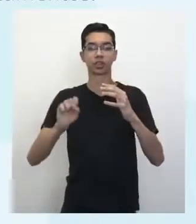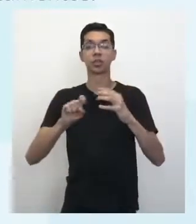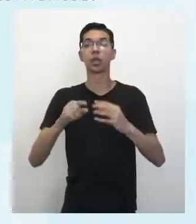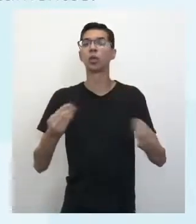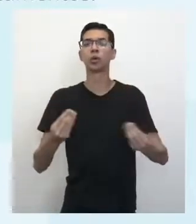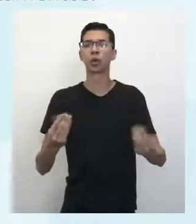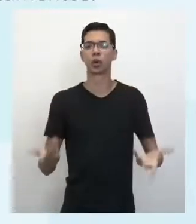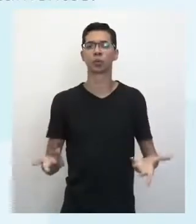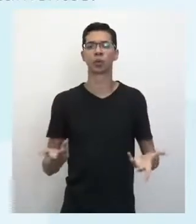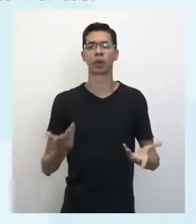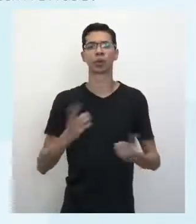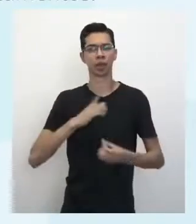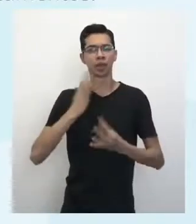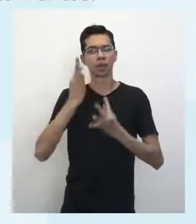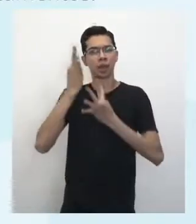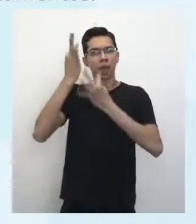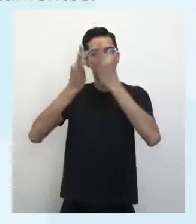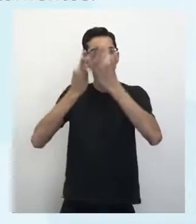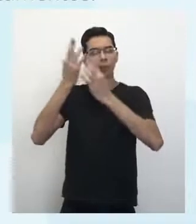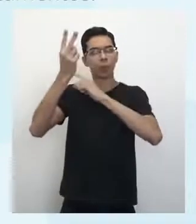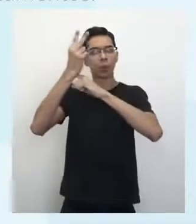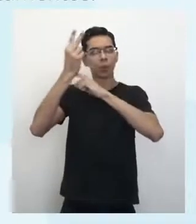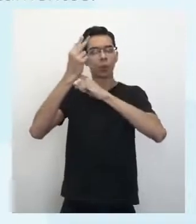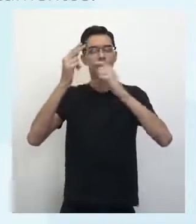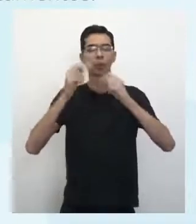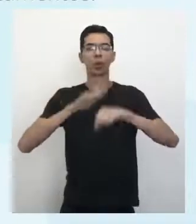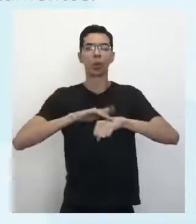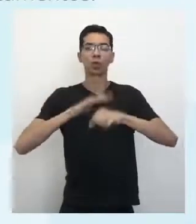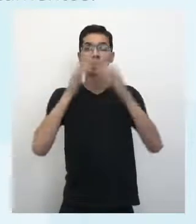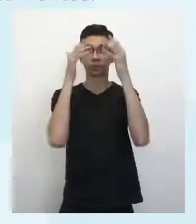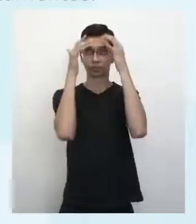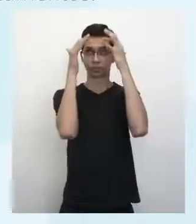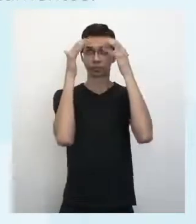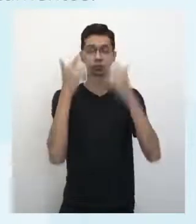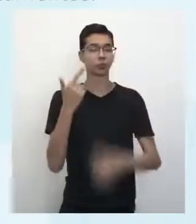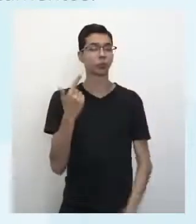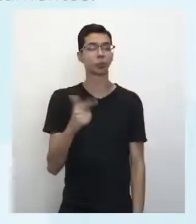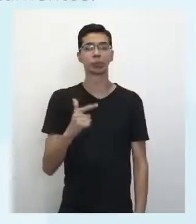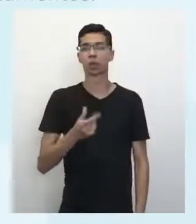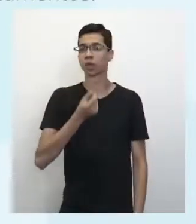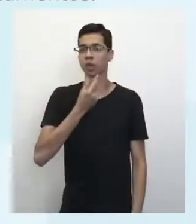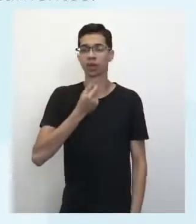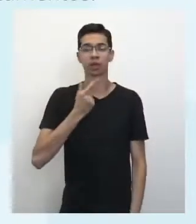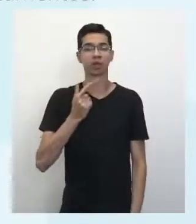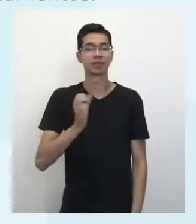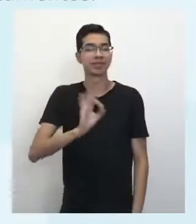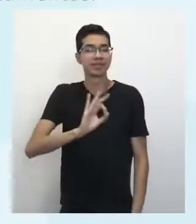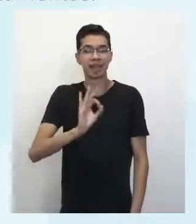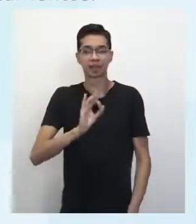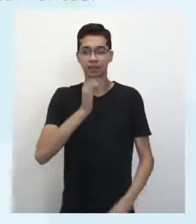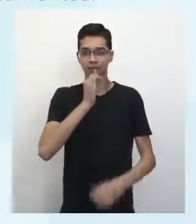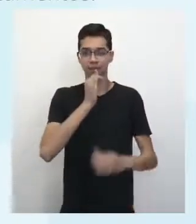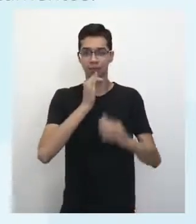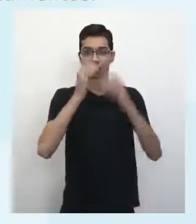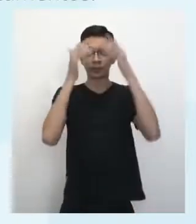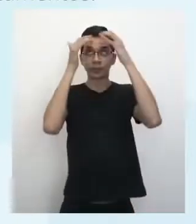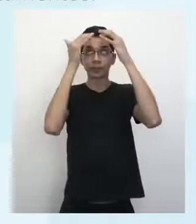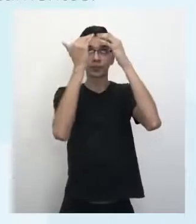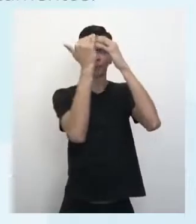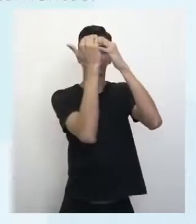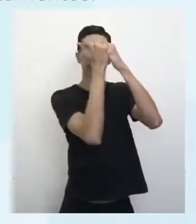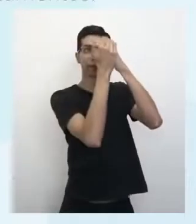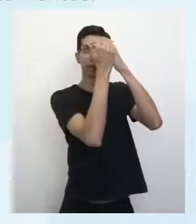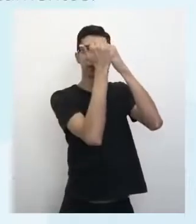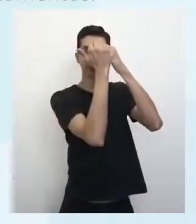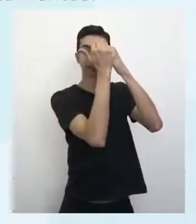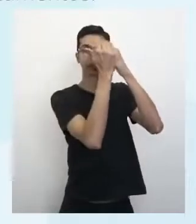que acometem, então, o cérebro e você não tem medicamentos que consigam, então, penetrar nessa barreira e tratar